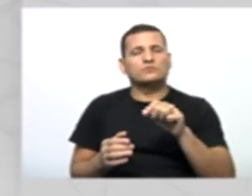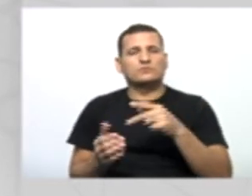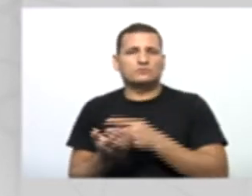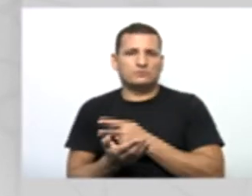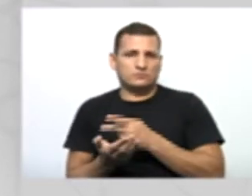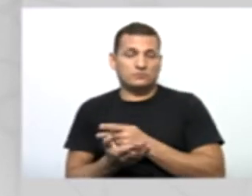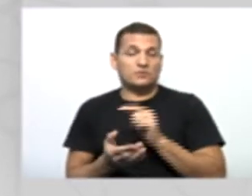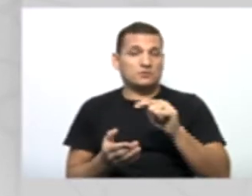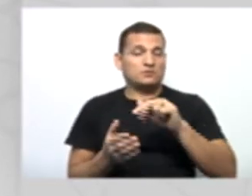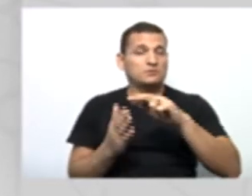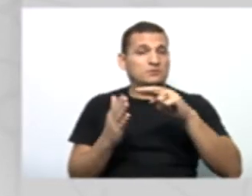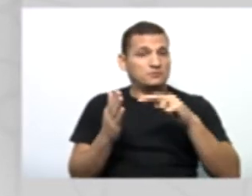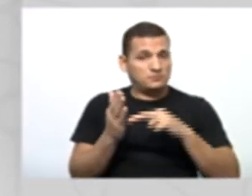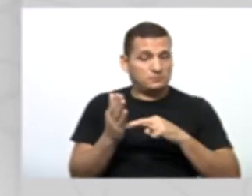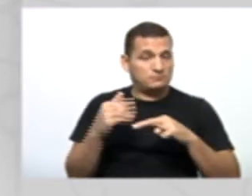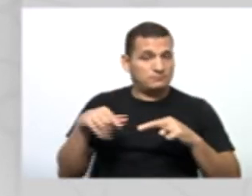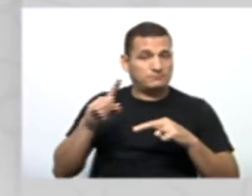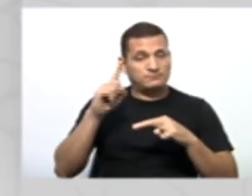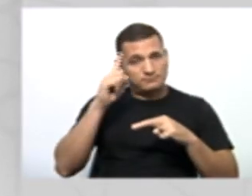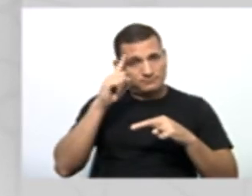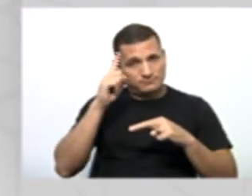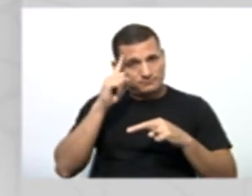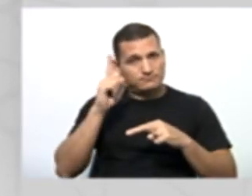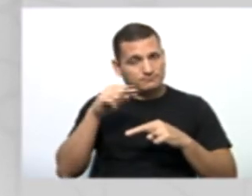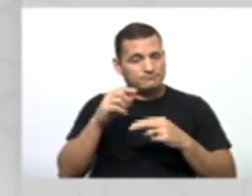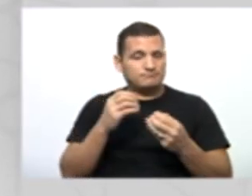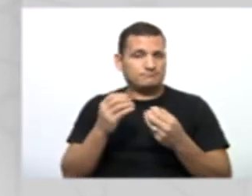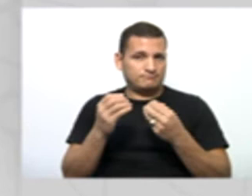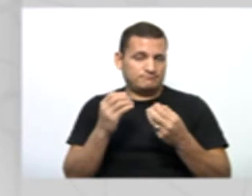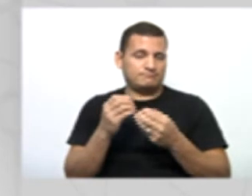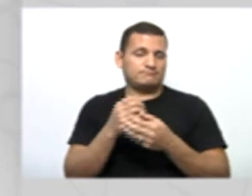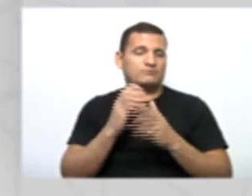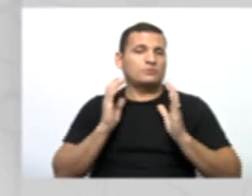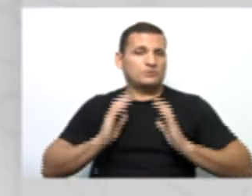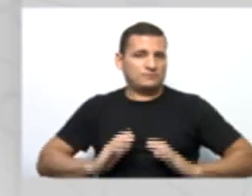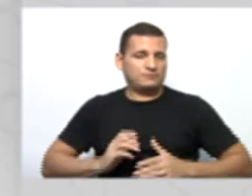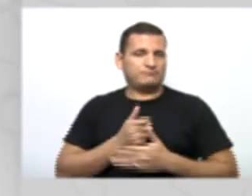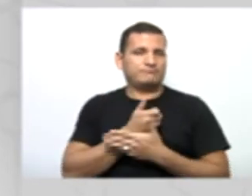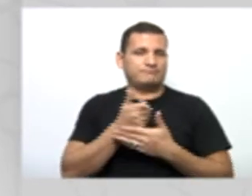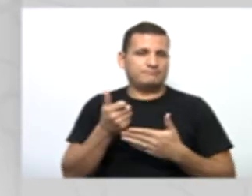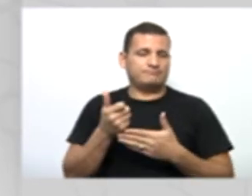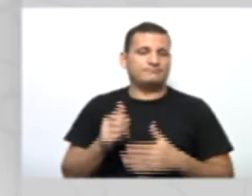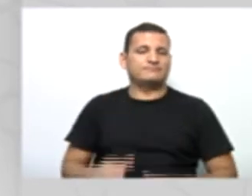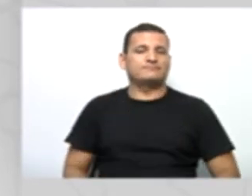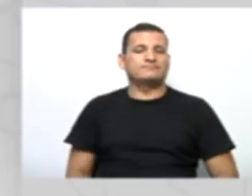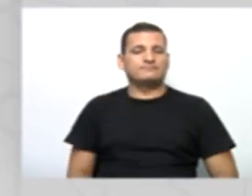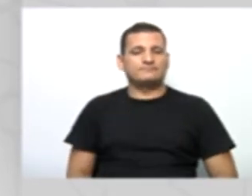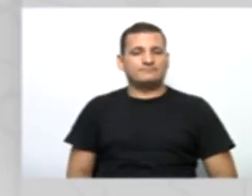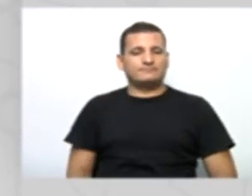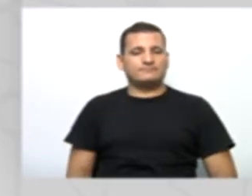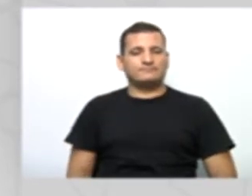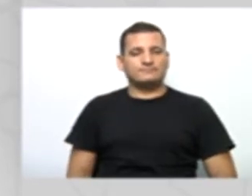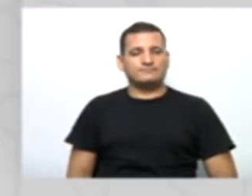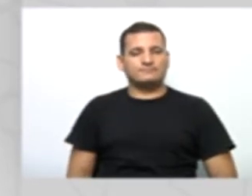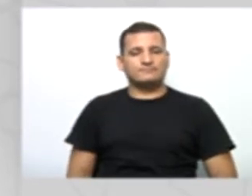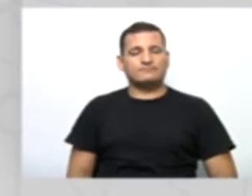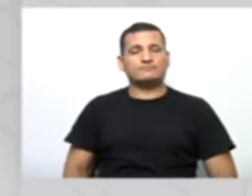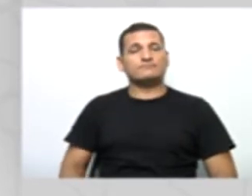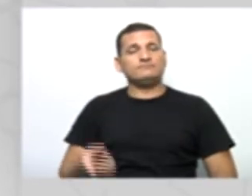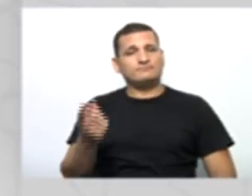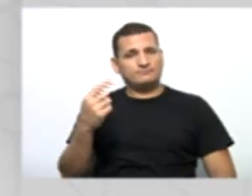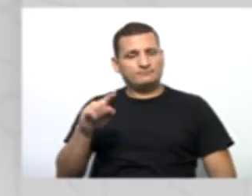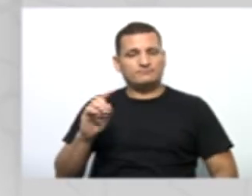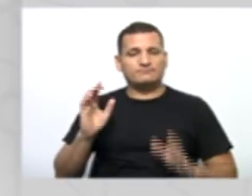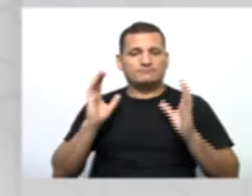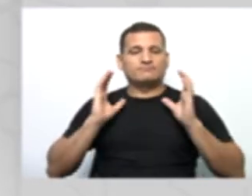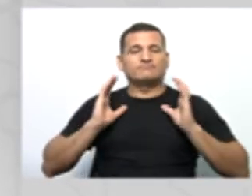essas regrinhas do nosso dia a dia que determinam o modo como a gente deve viver. E aí o terceiro conceito